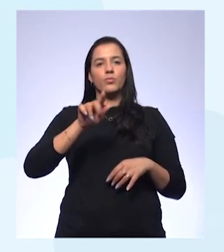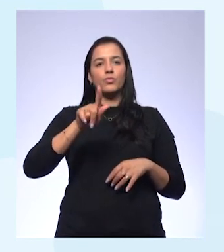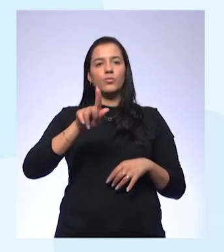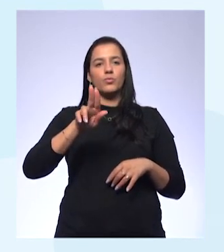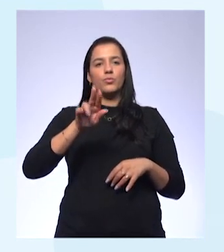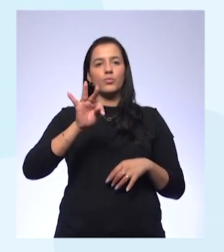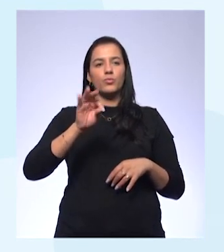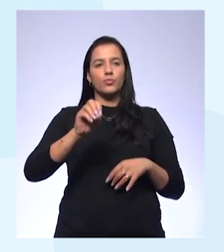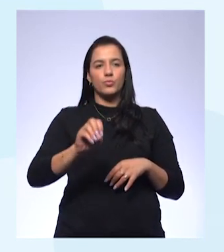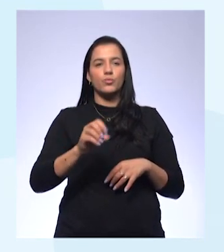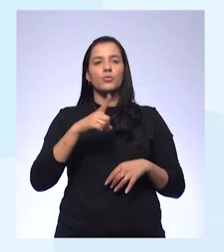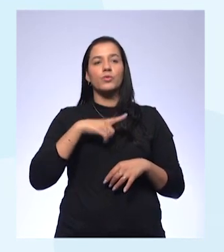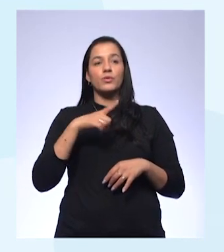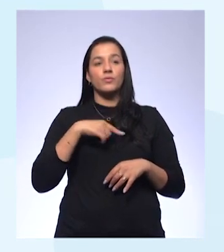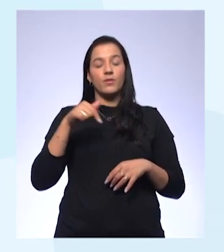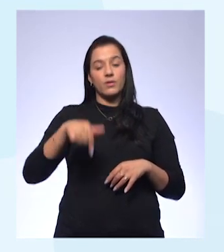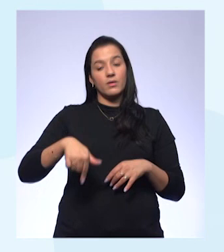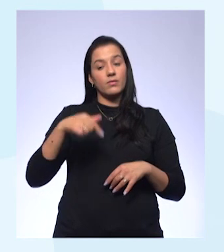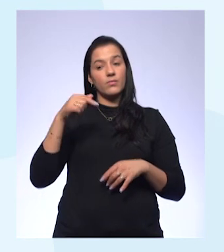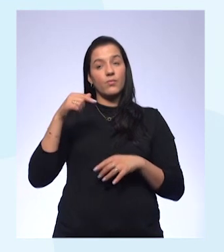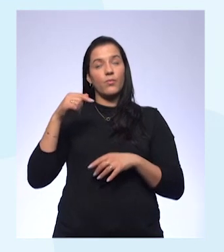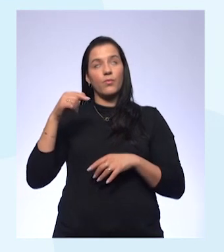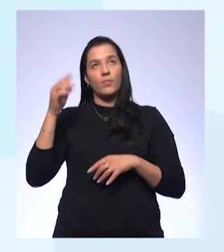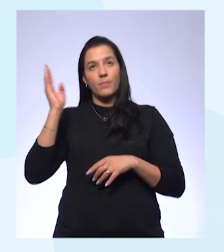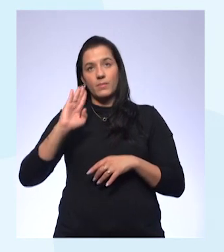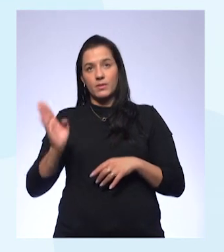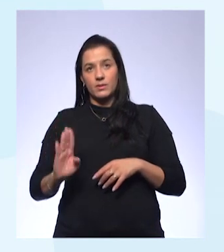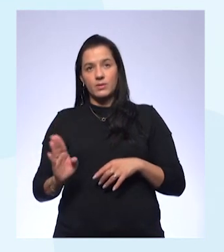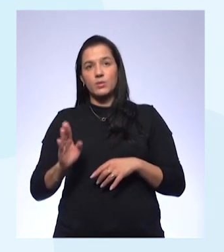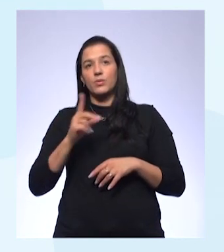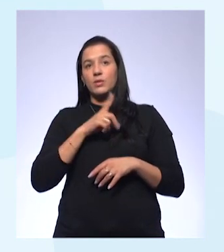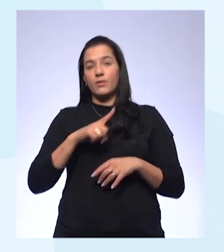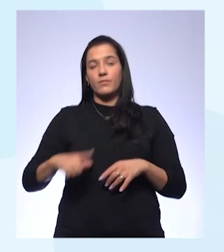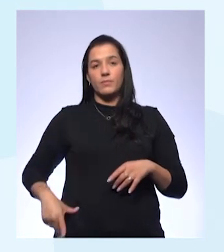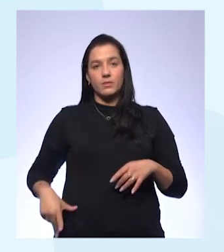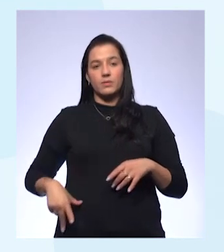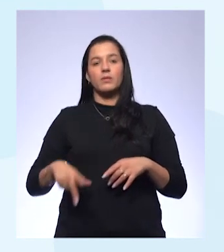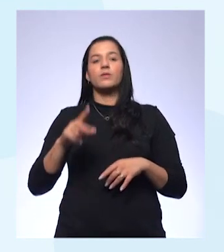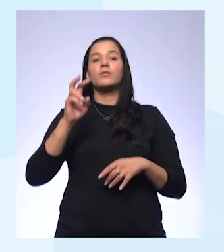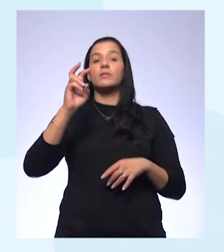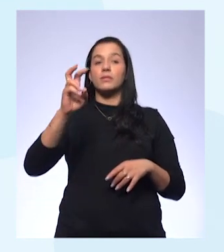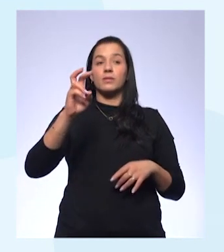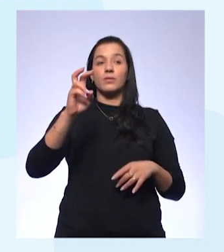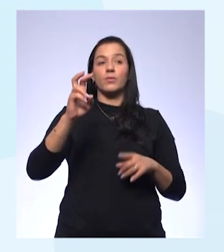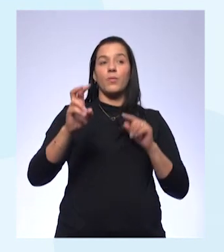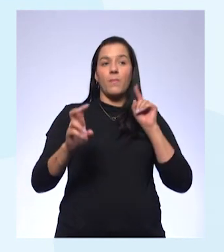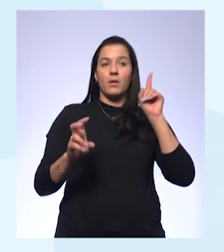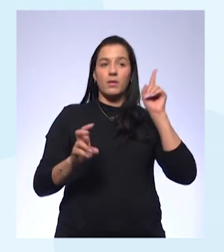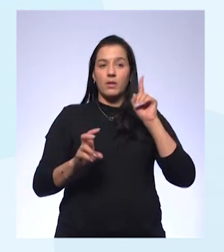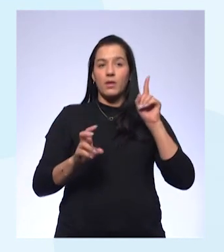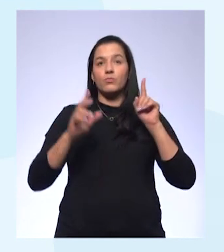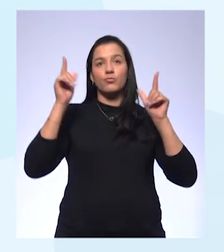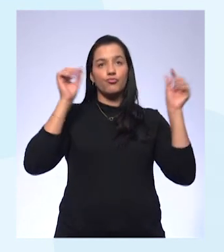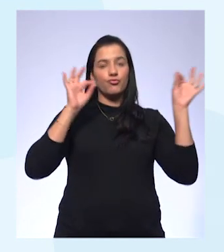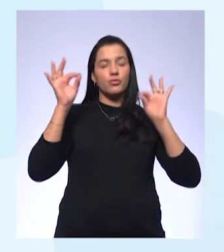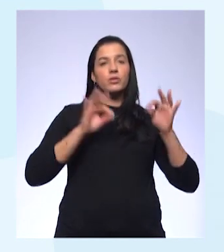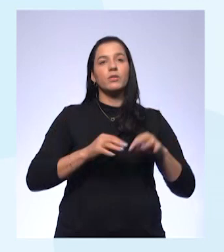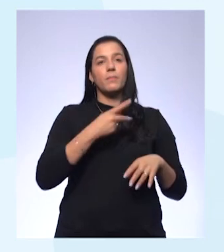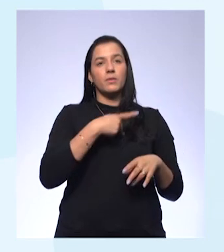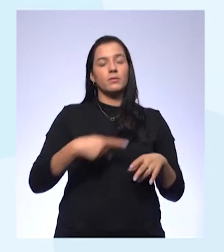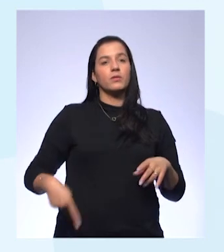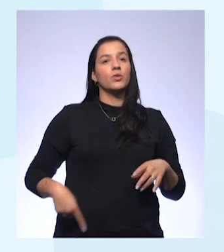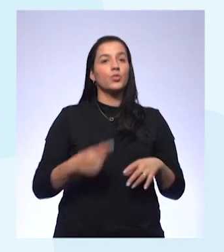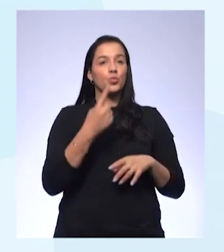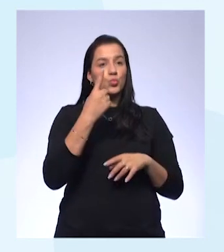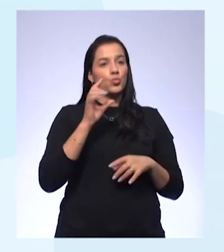Brasil, nós tivemos 5 presidentes durante a ditadura. No Chile, teve somente o Pinochet. Então, o golpe que